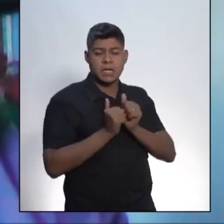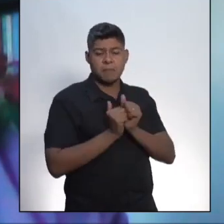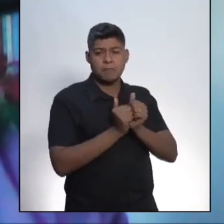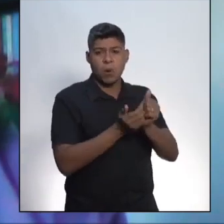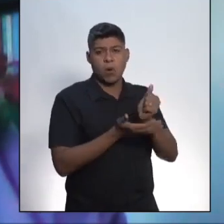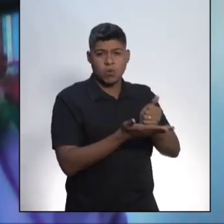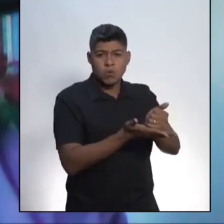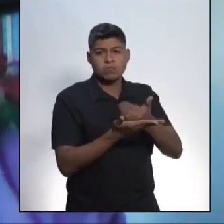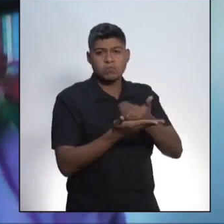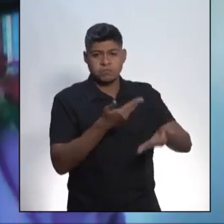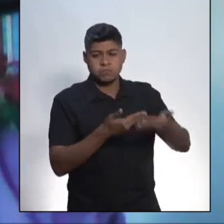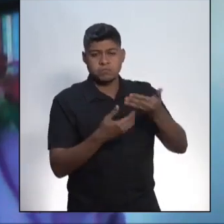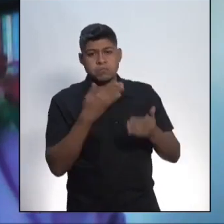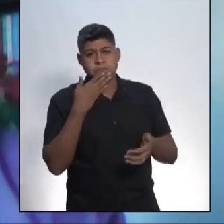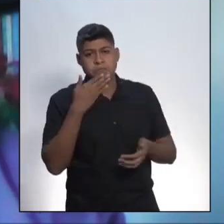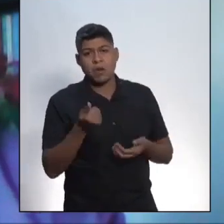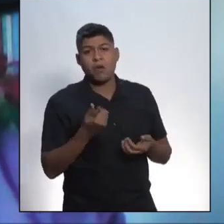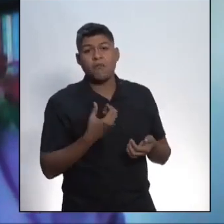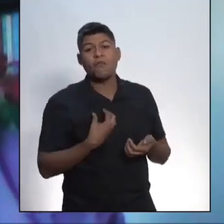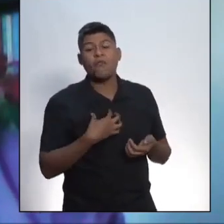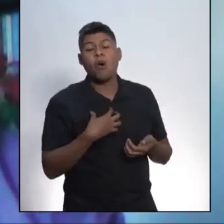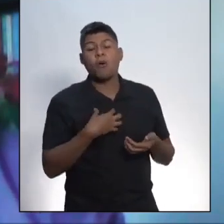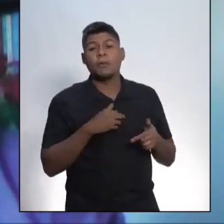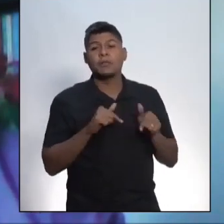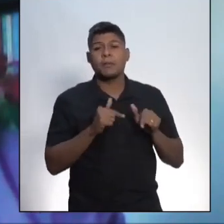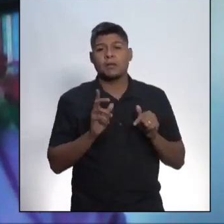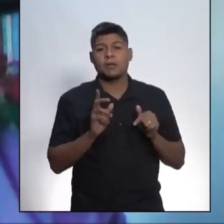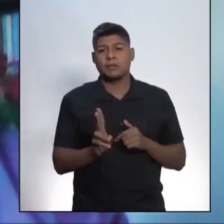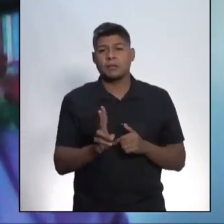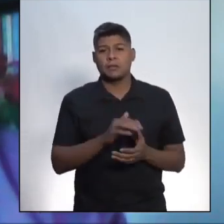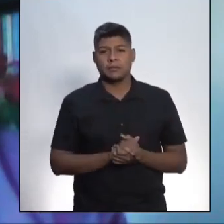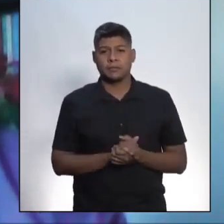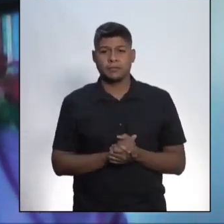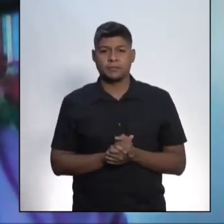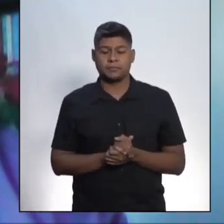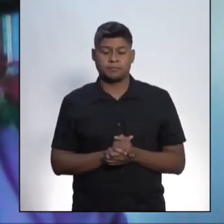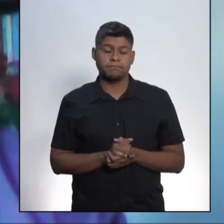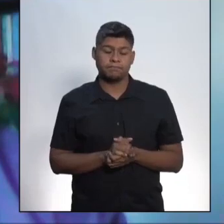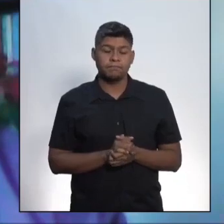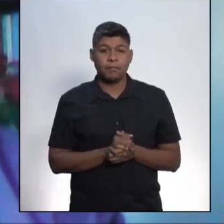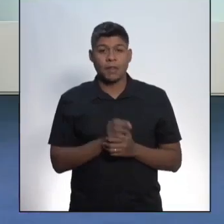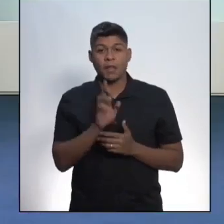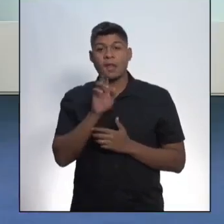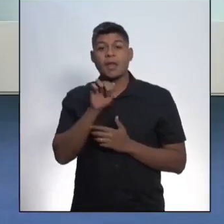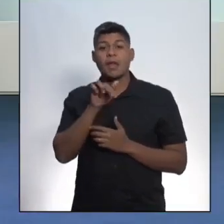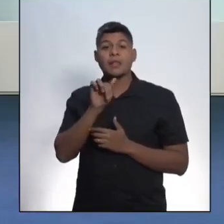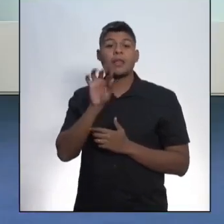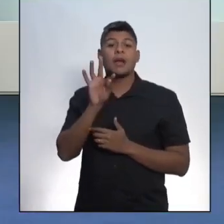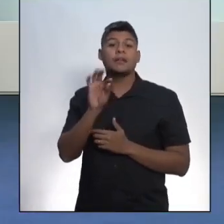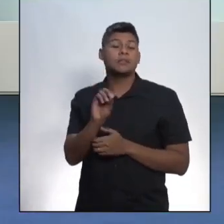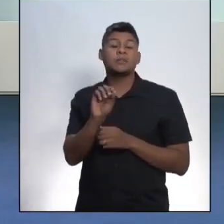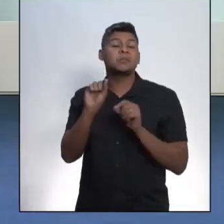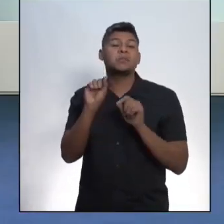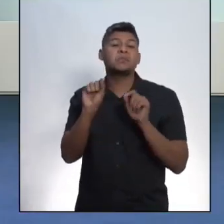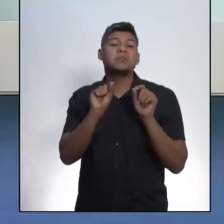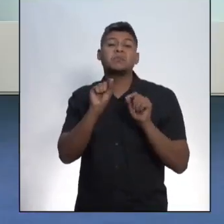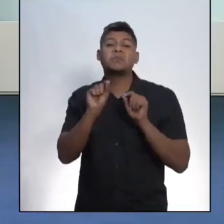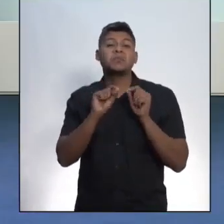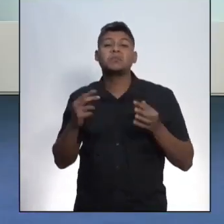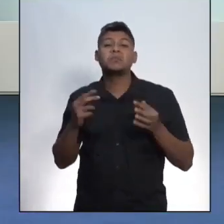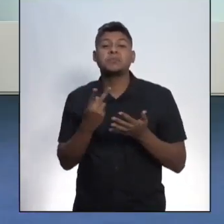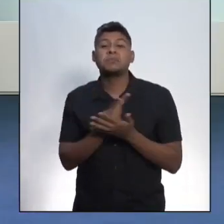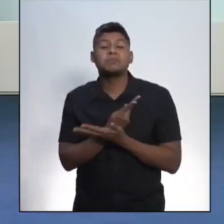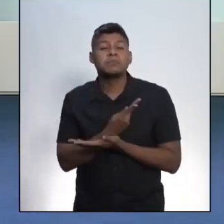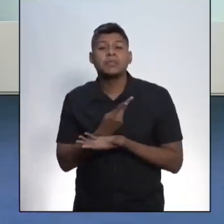outro, que eu acho que é a melhor forma de se trabalhar sempre. Muito bem, Renato, o que é que lhe ocorre ouvindo esse